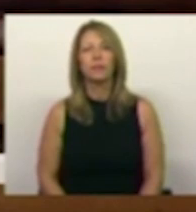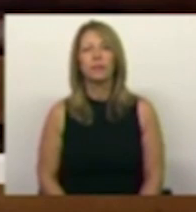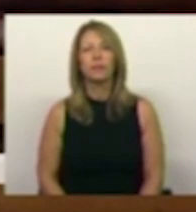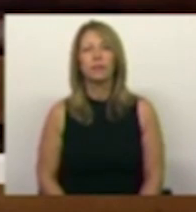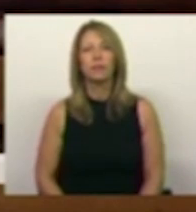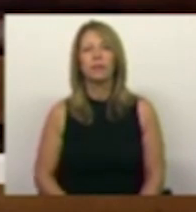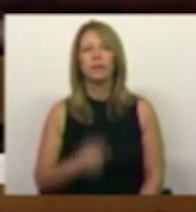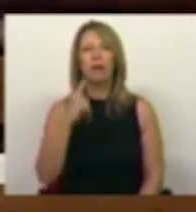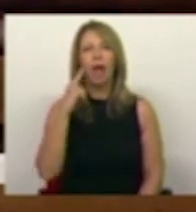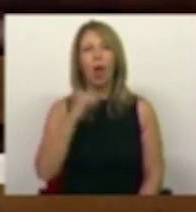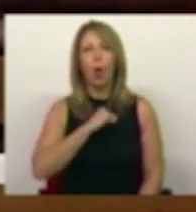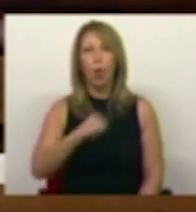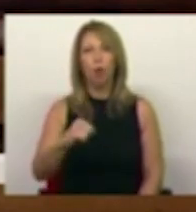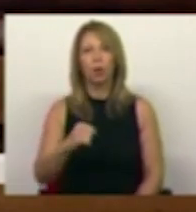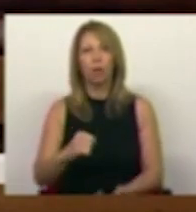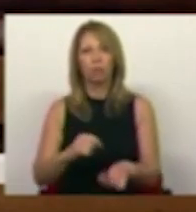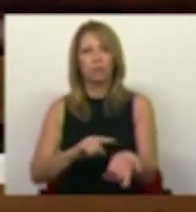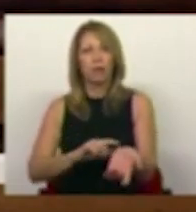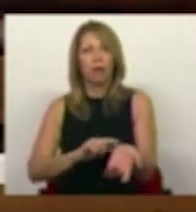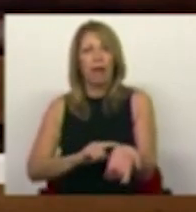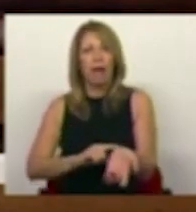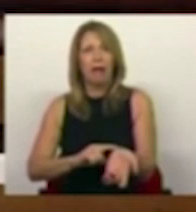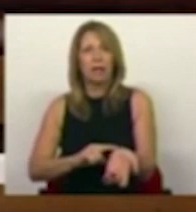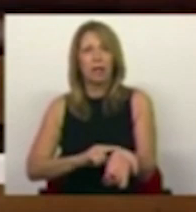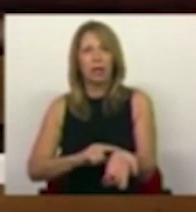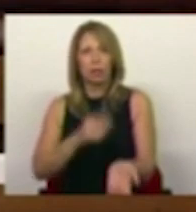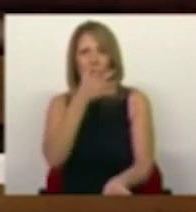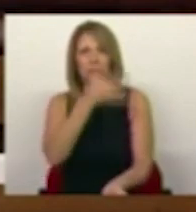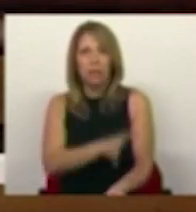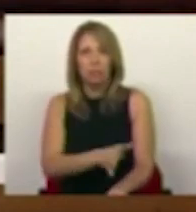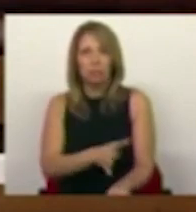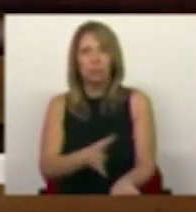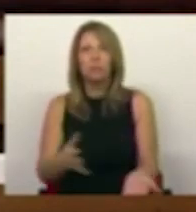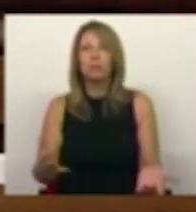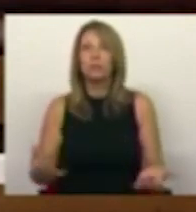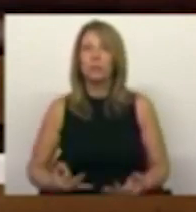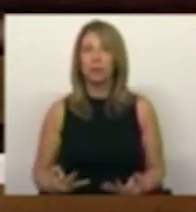anti-racista e uma igualdade que, em momento algo,